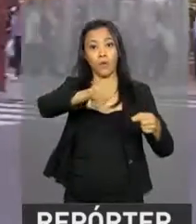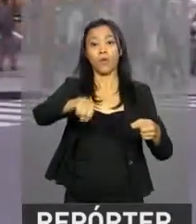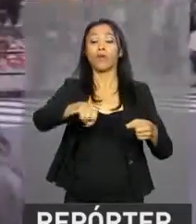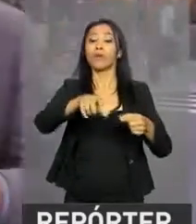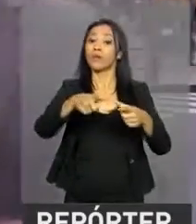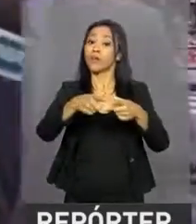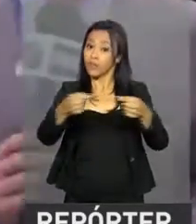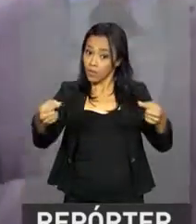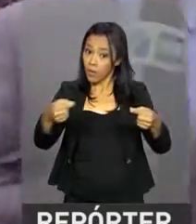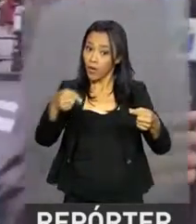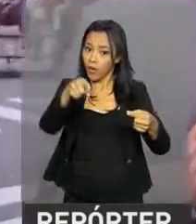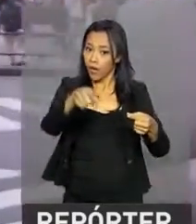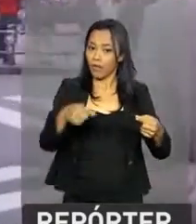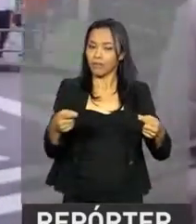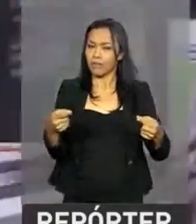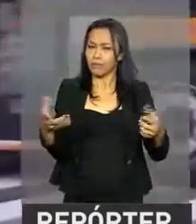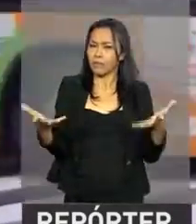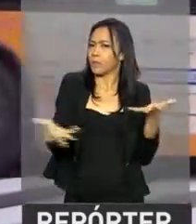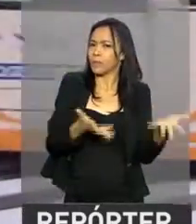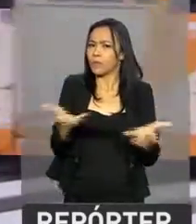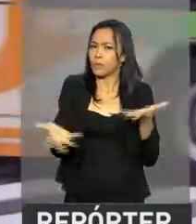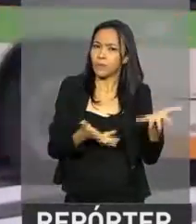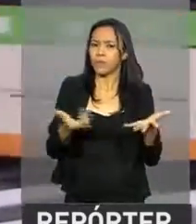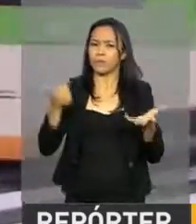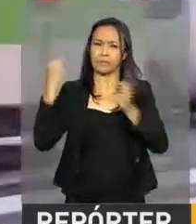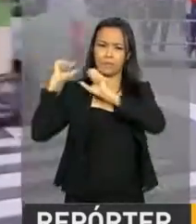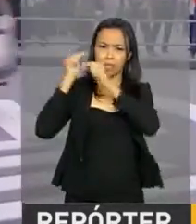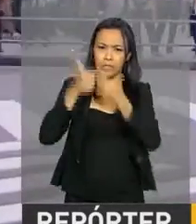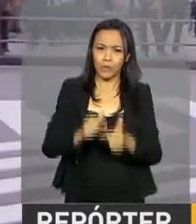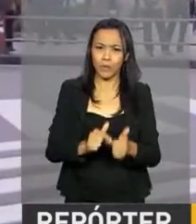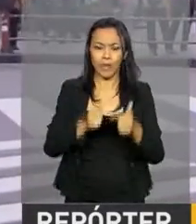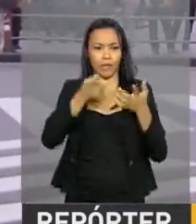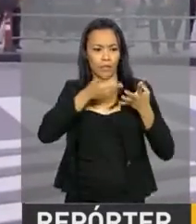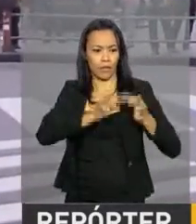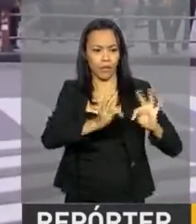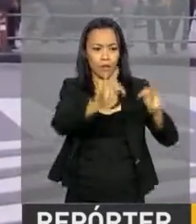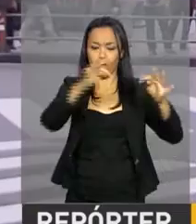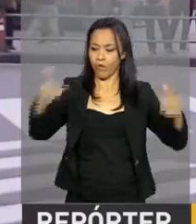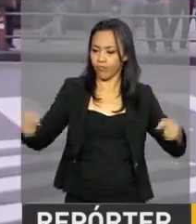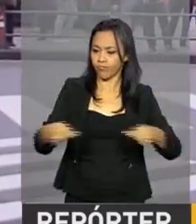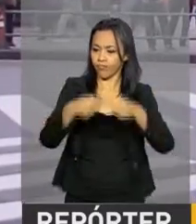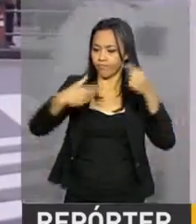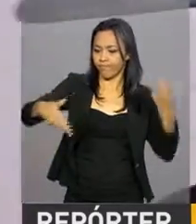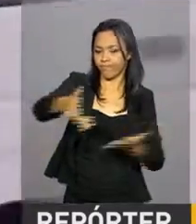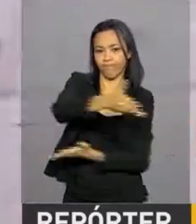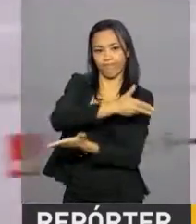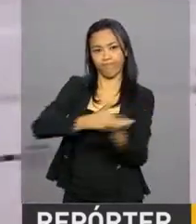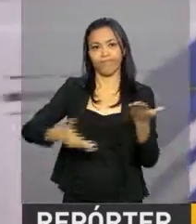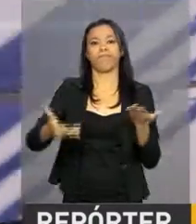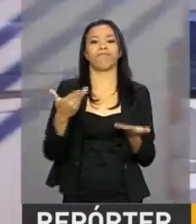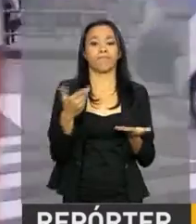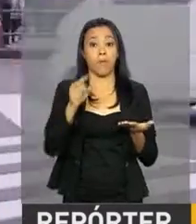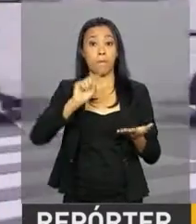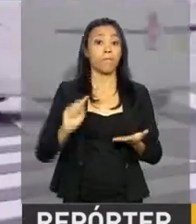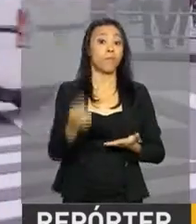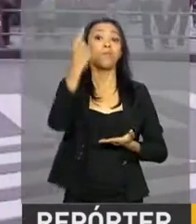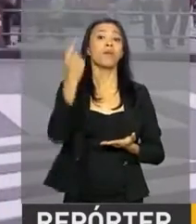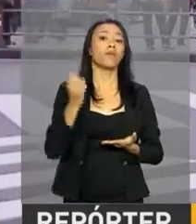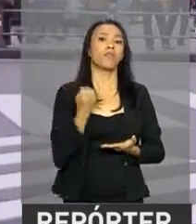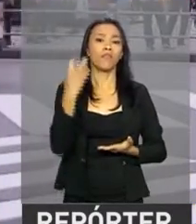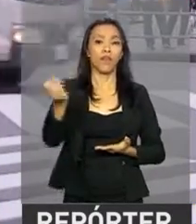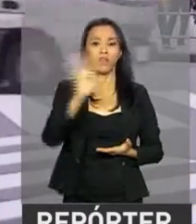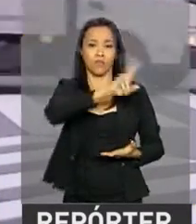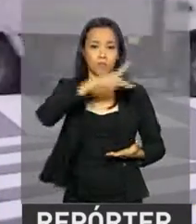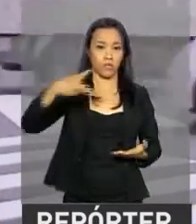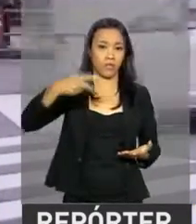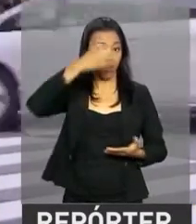moderno também se integra com o tradicional, que o presidente Michel Temer faz a primeira viagem oficial de um